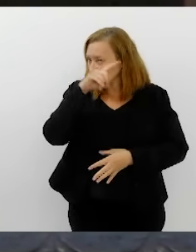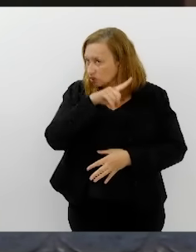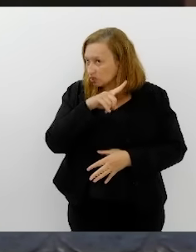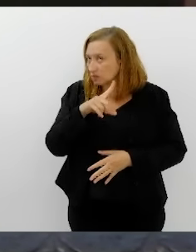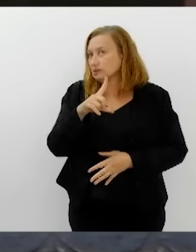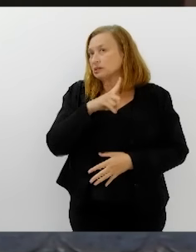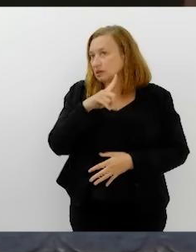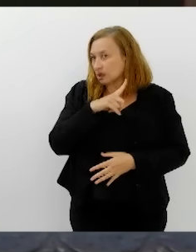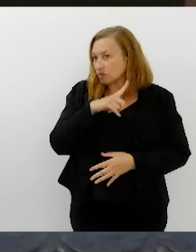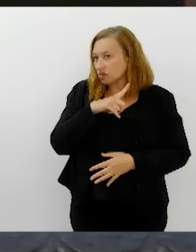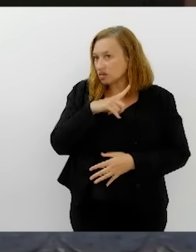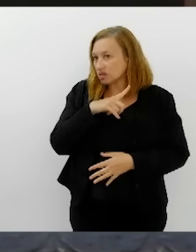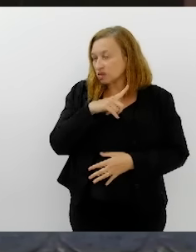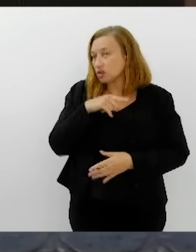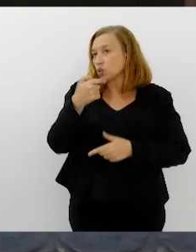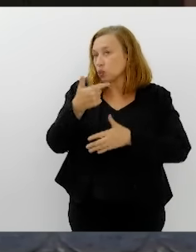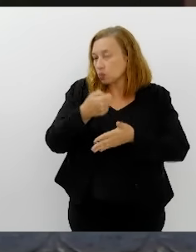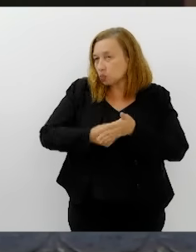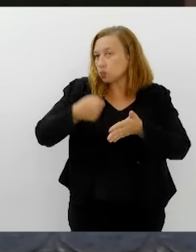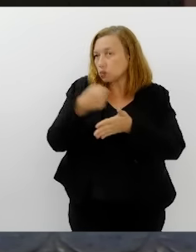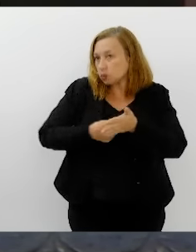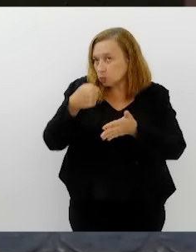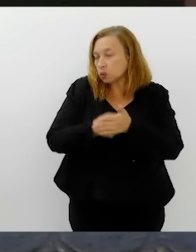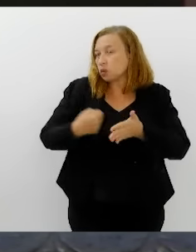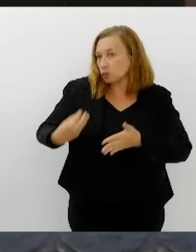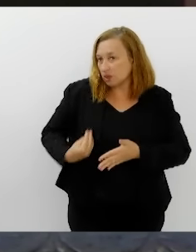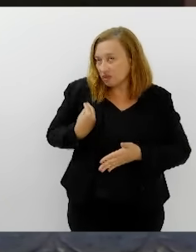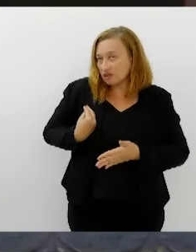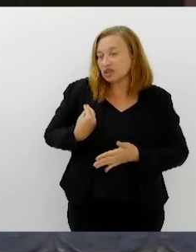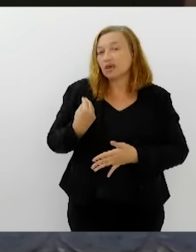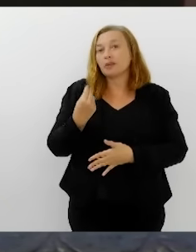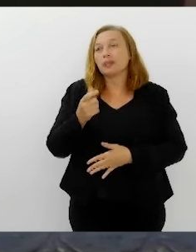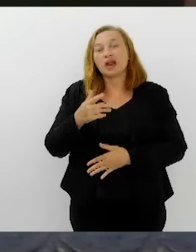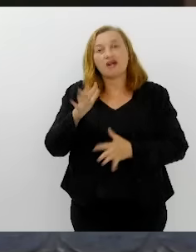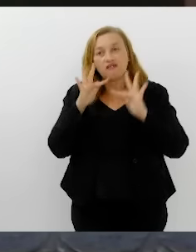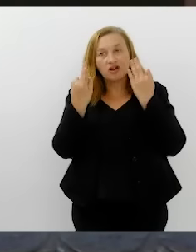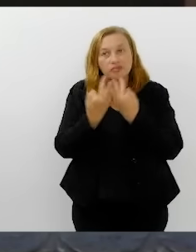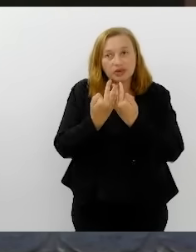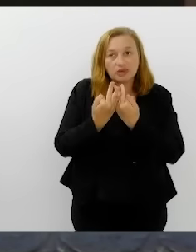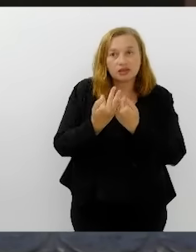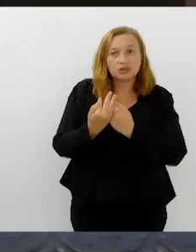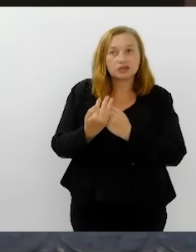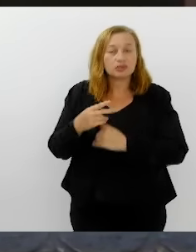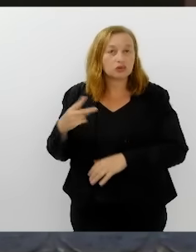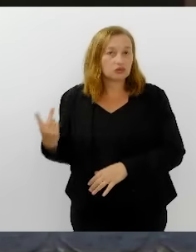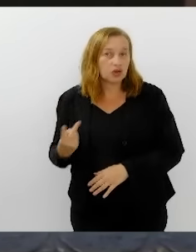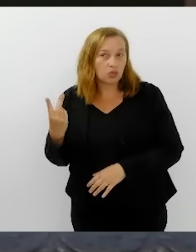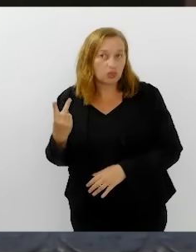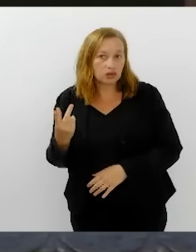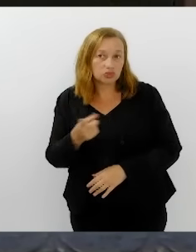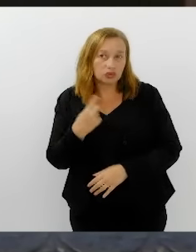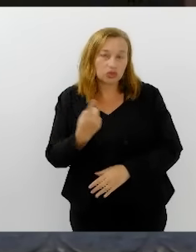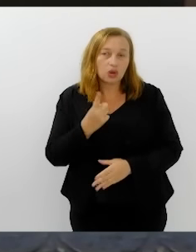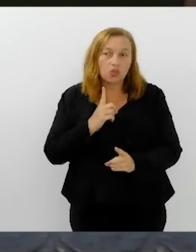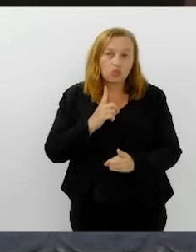temos lutando pela vida, pela família, pelos nossos princípios, eu